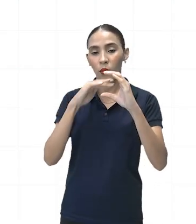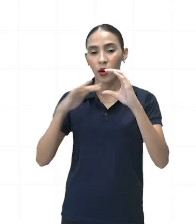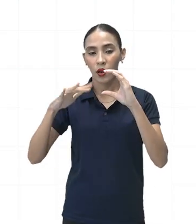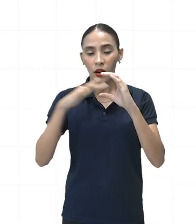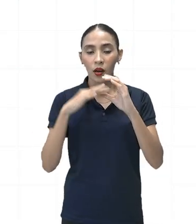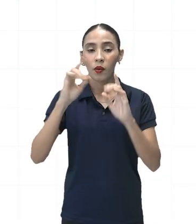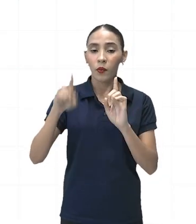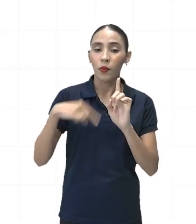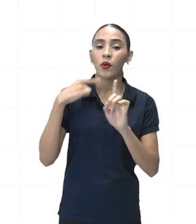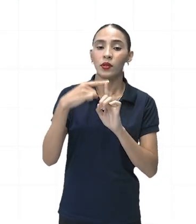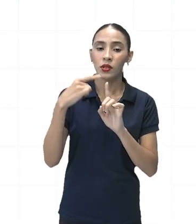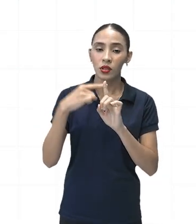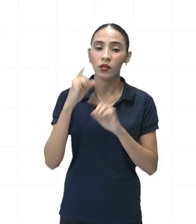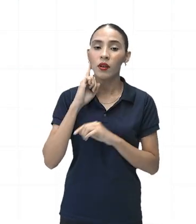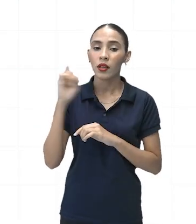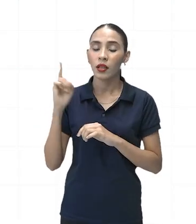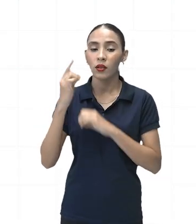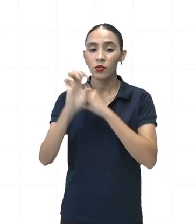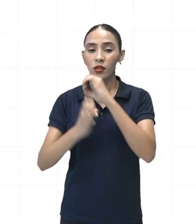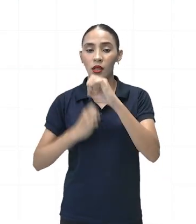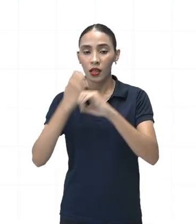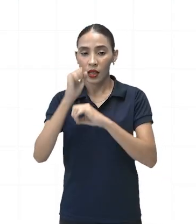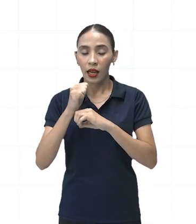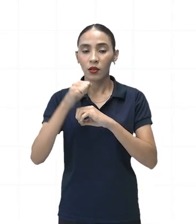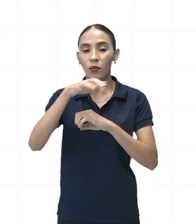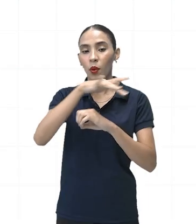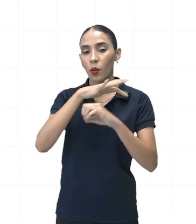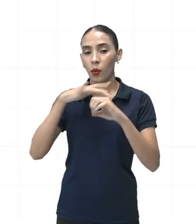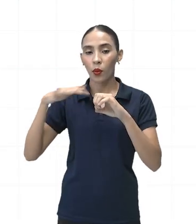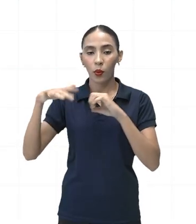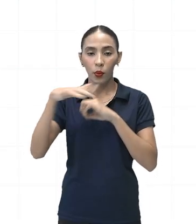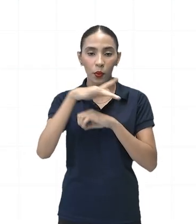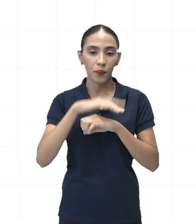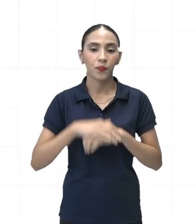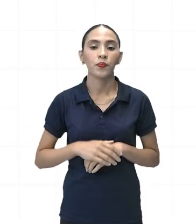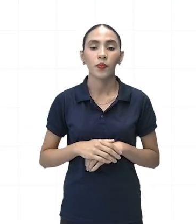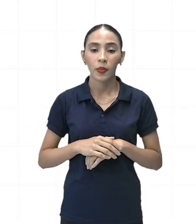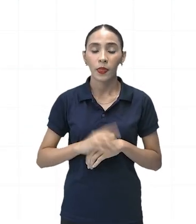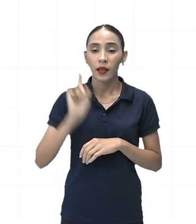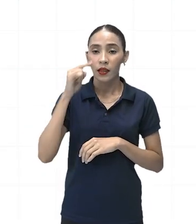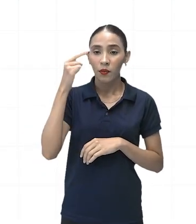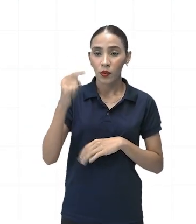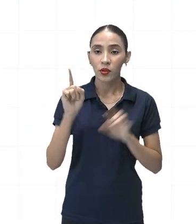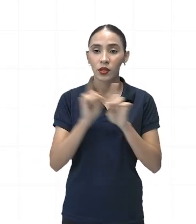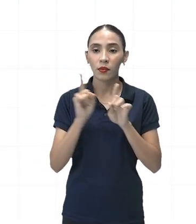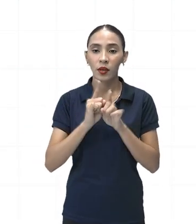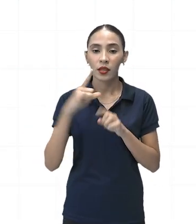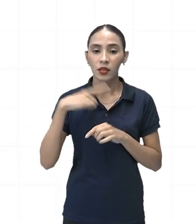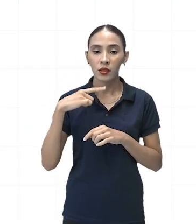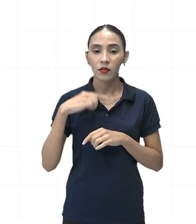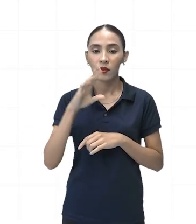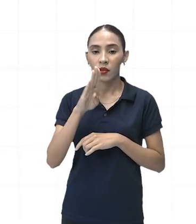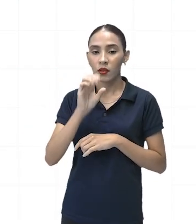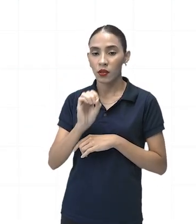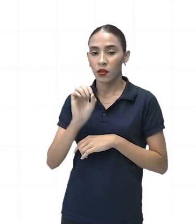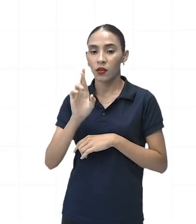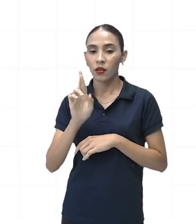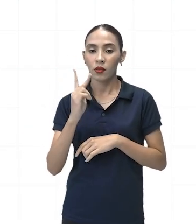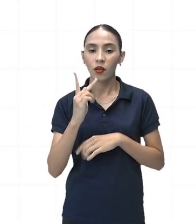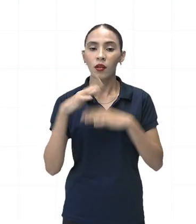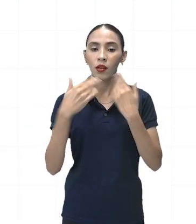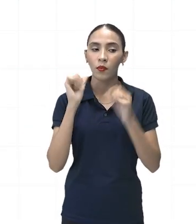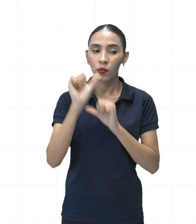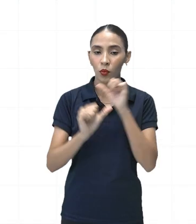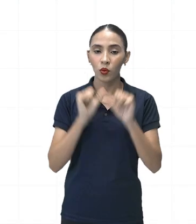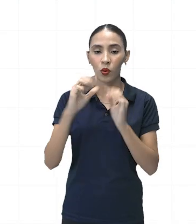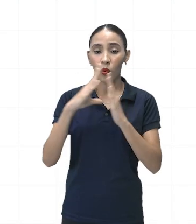com carga positiva e os elétrons orbitavam ao redor dele. Posteriormente, Bohr refinou esse modelo